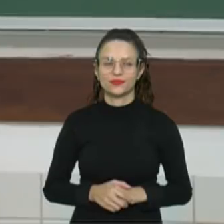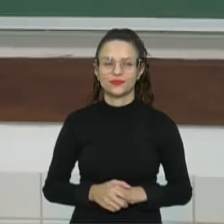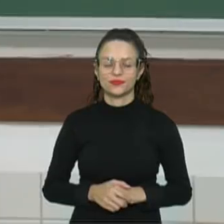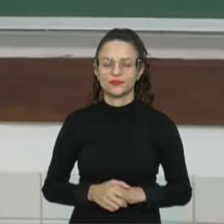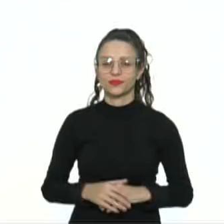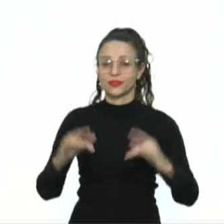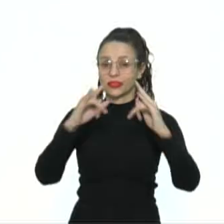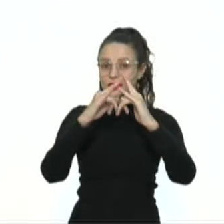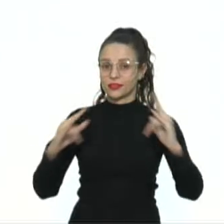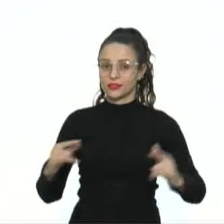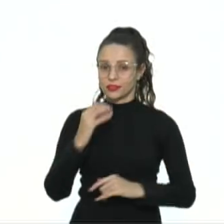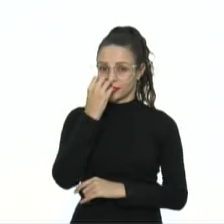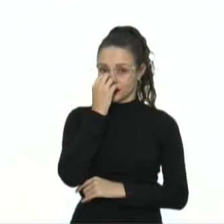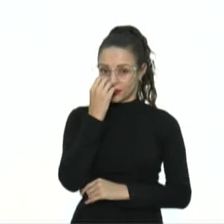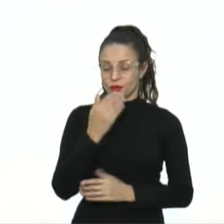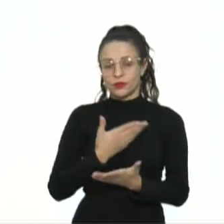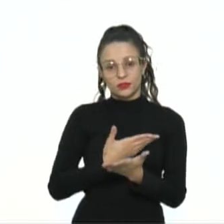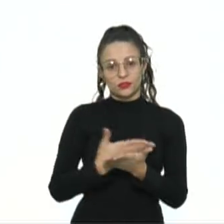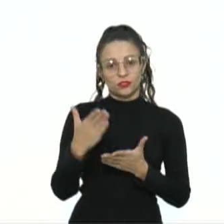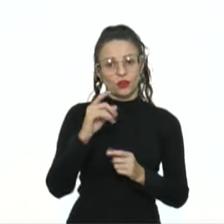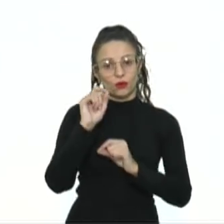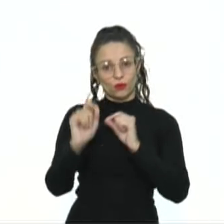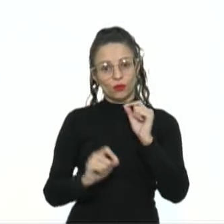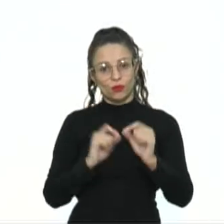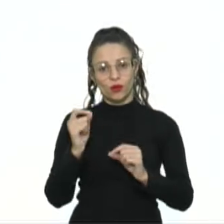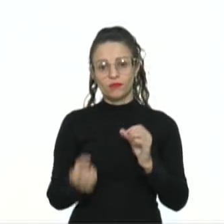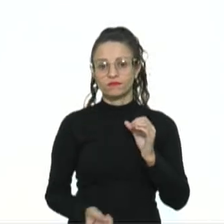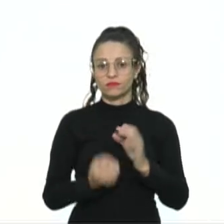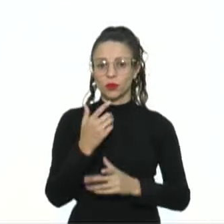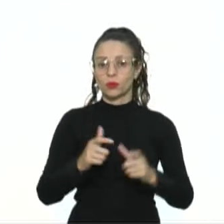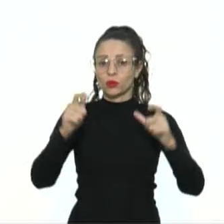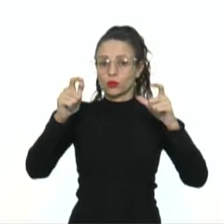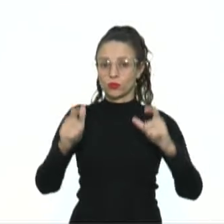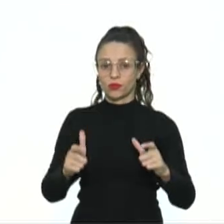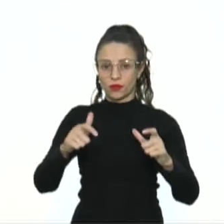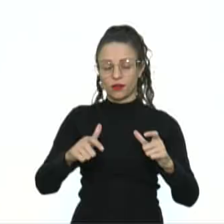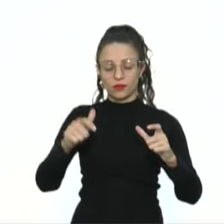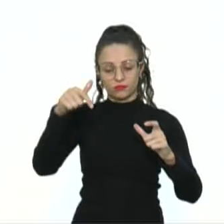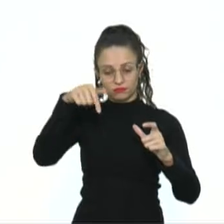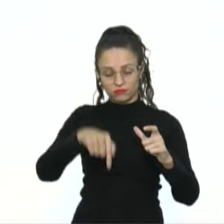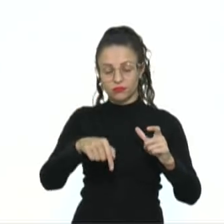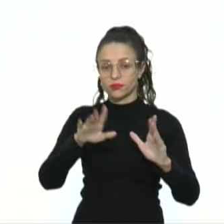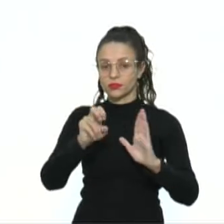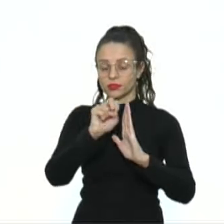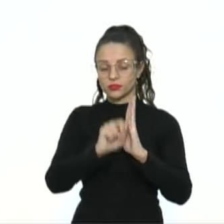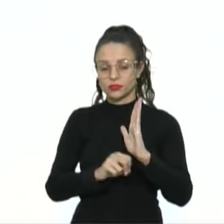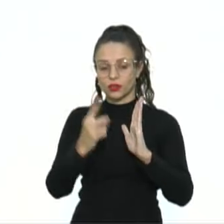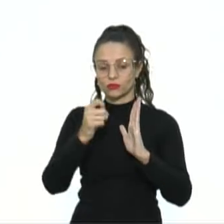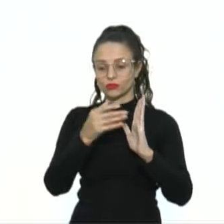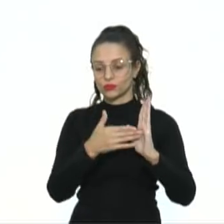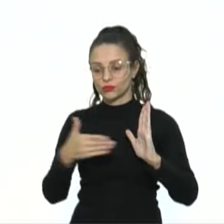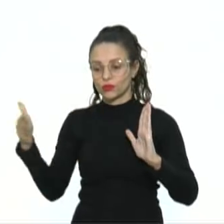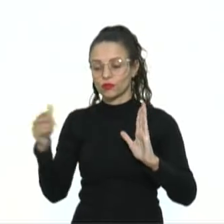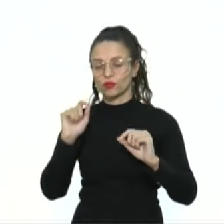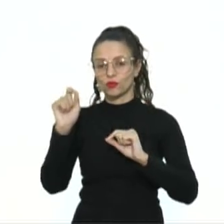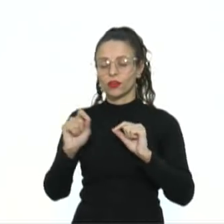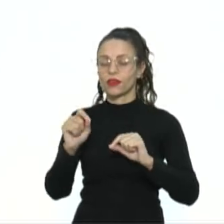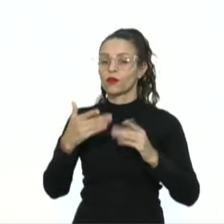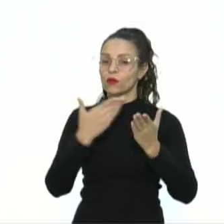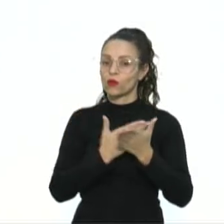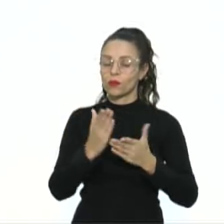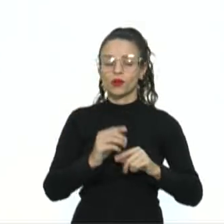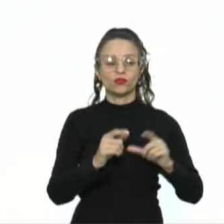O circo. Originalmente, o circo tinha seu próprio lugar, né? A partir do século XVIII, passou a ser